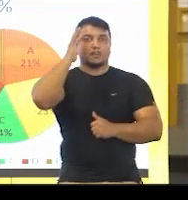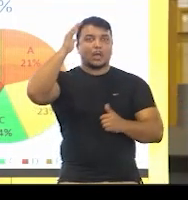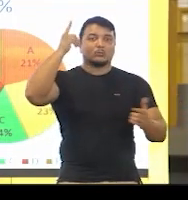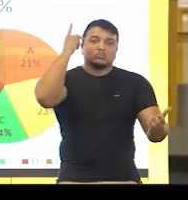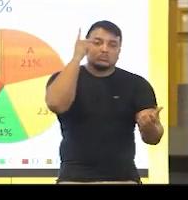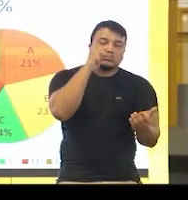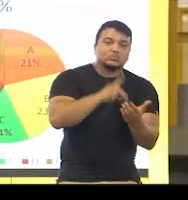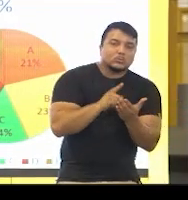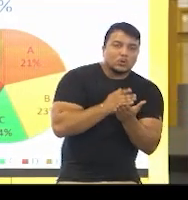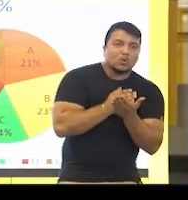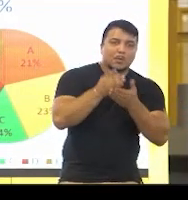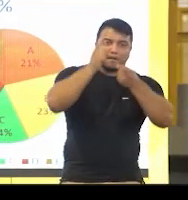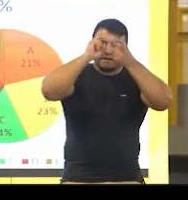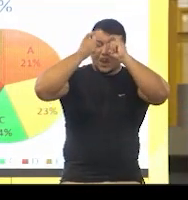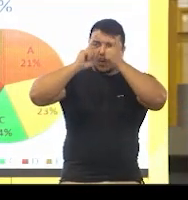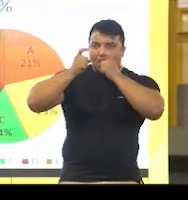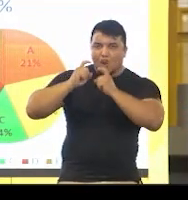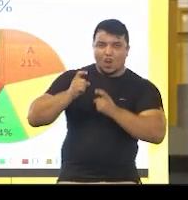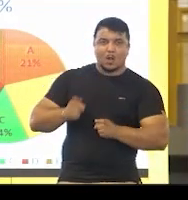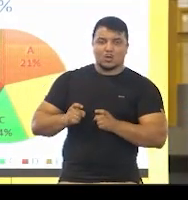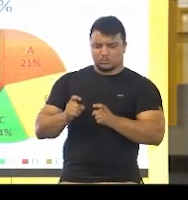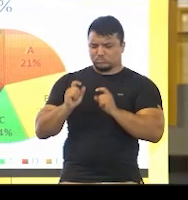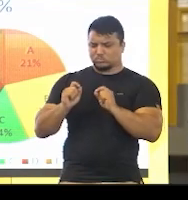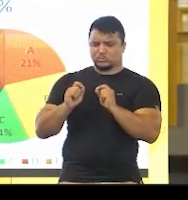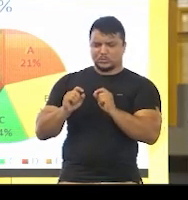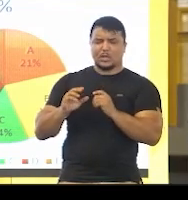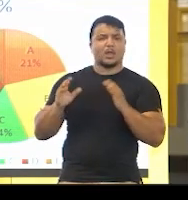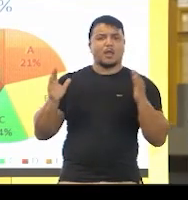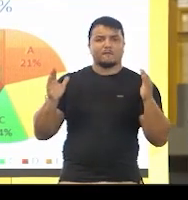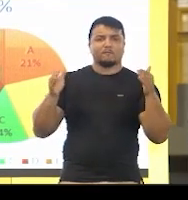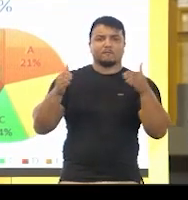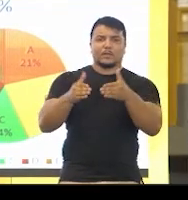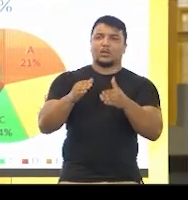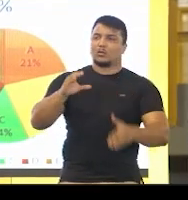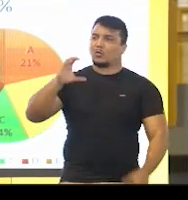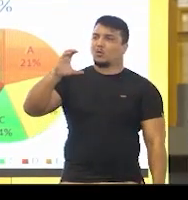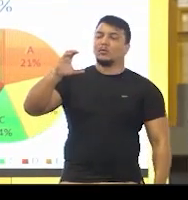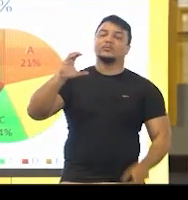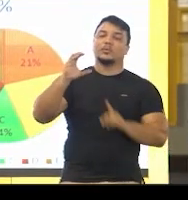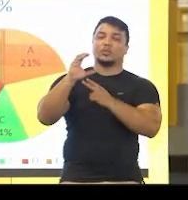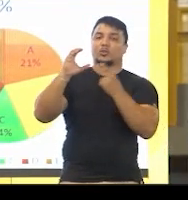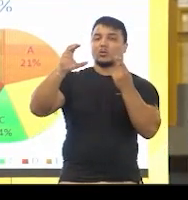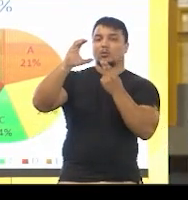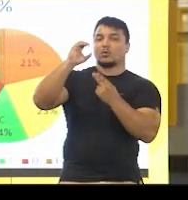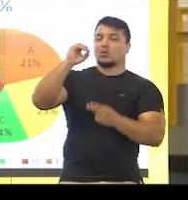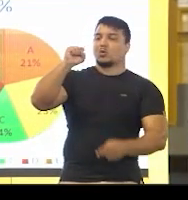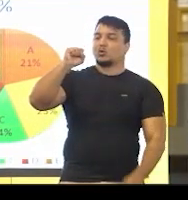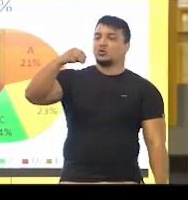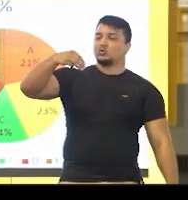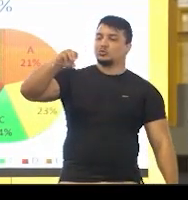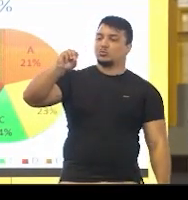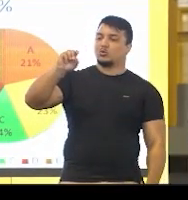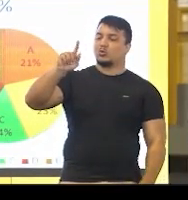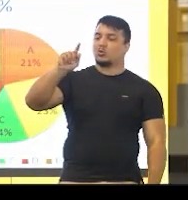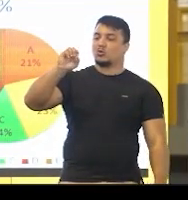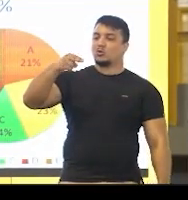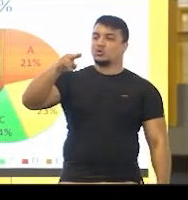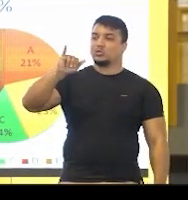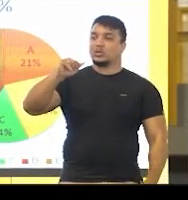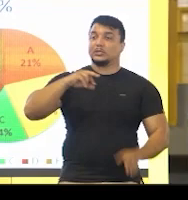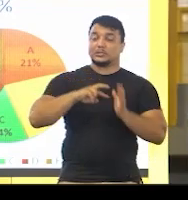é discussão cosmogônica? É uma discussão. Cosmogonia significa o quê? Gonia vem